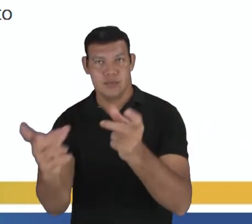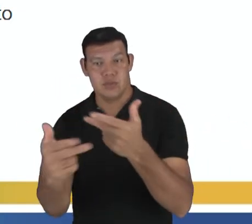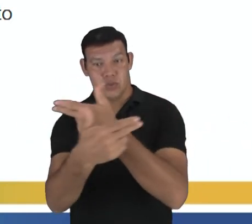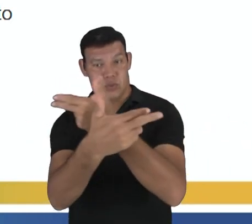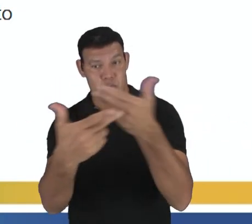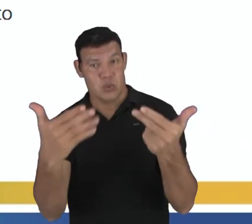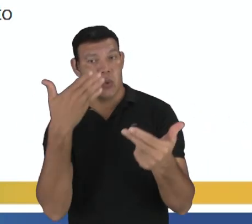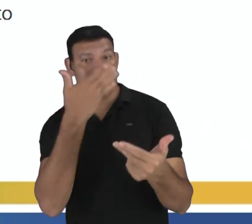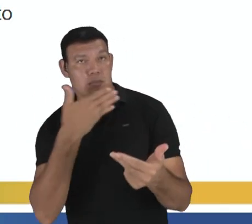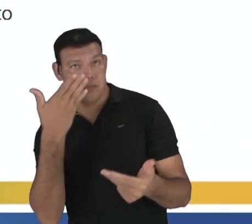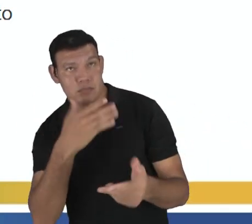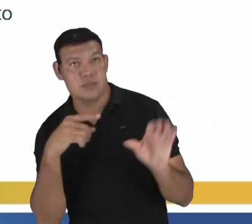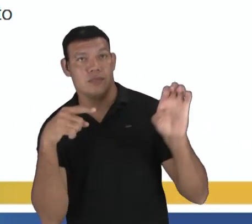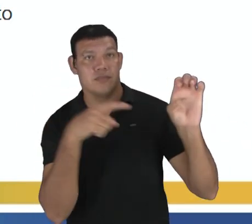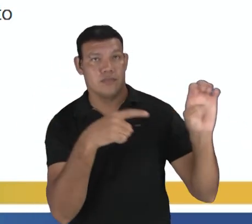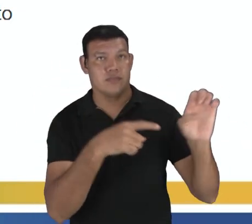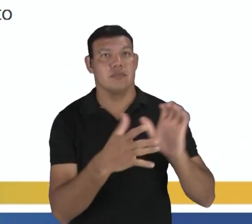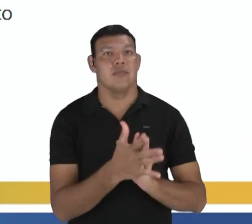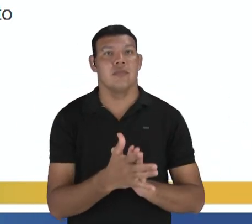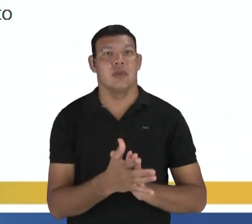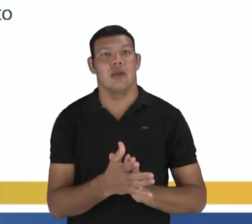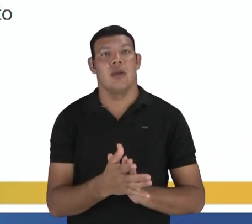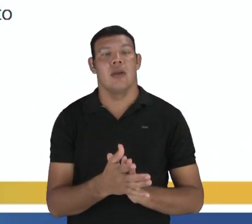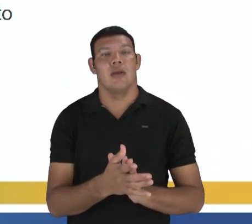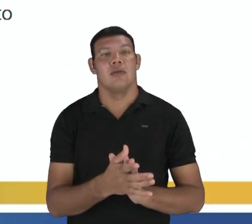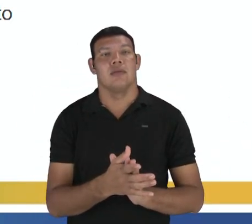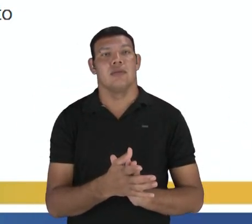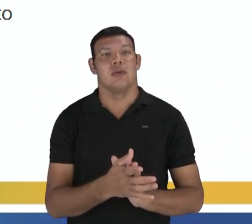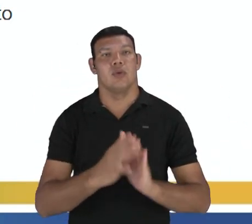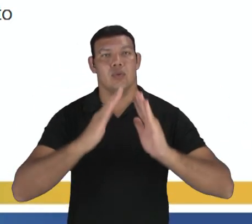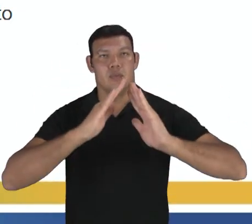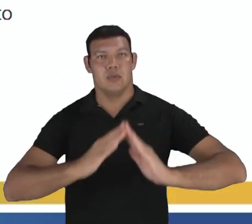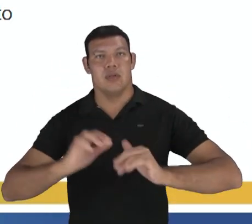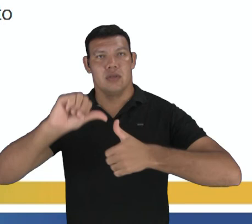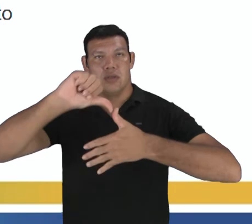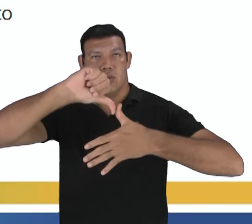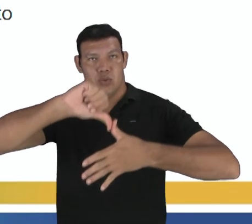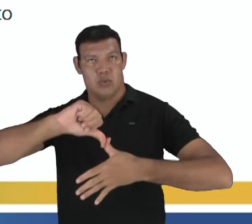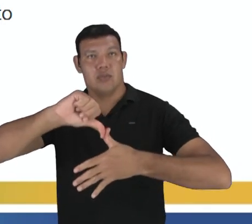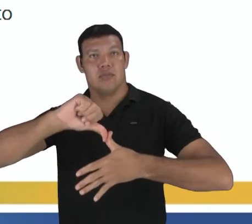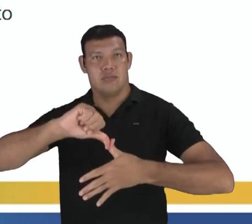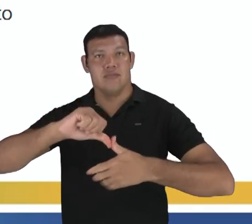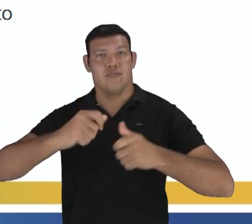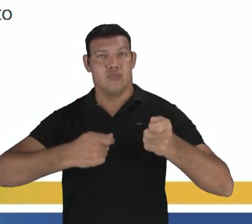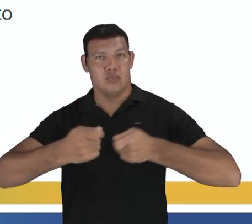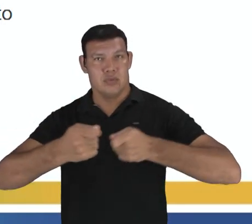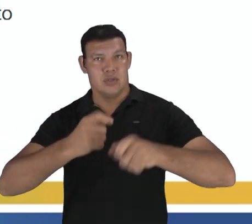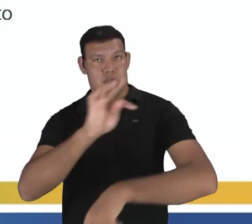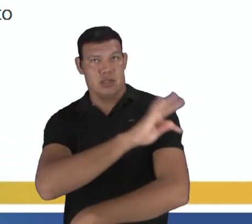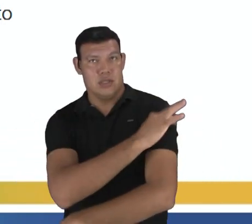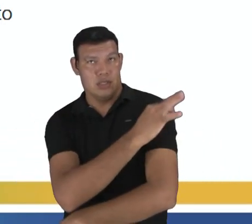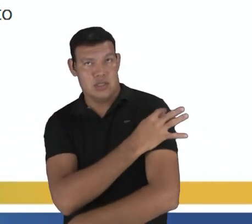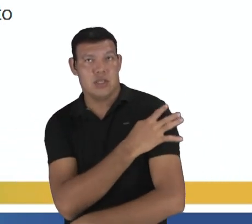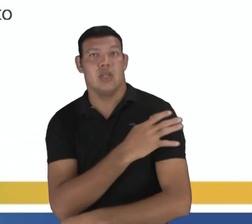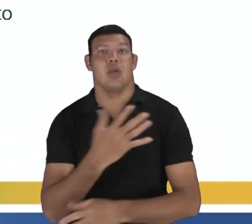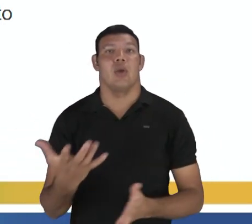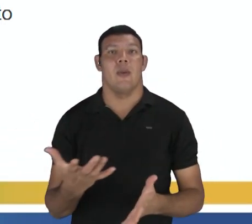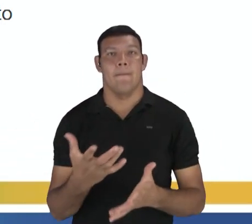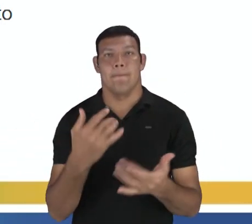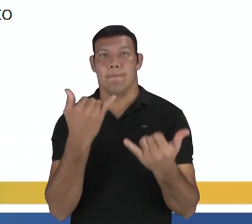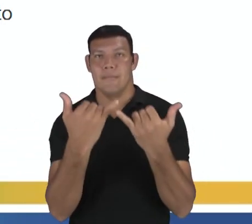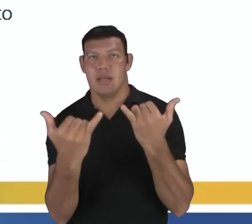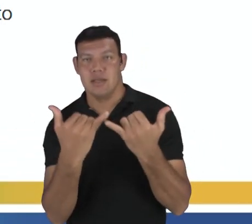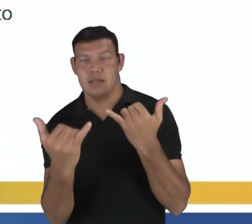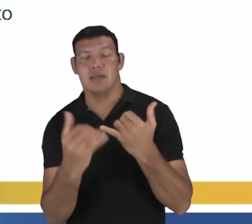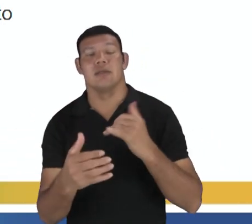desse produto. E E. Os nativos da América dominarem uma técnica de cultivo semelhante. Então, pessoal, qual